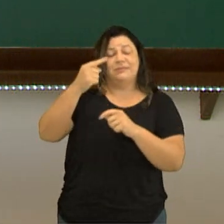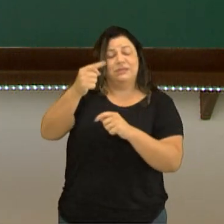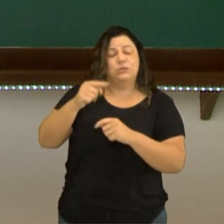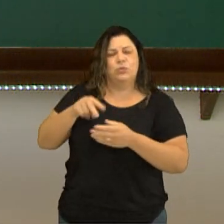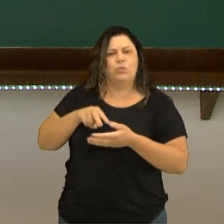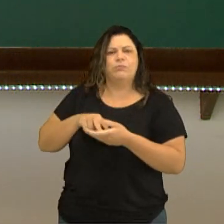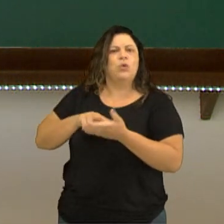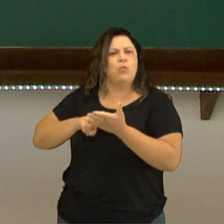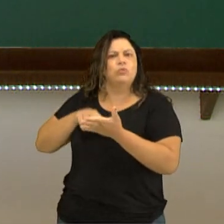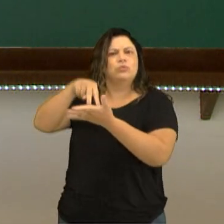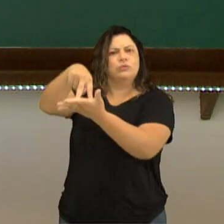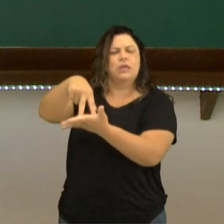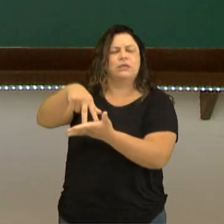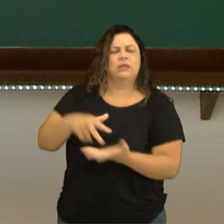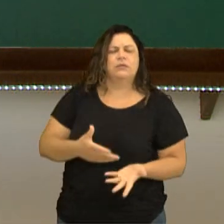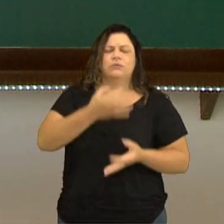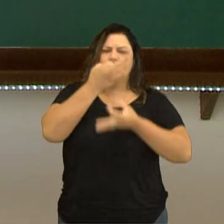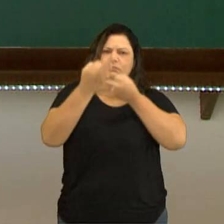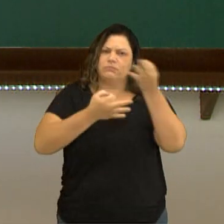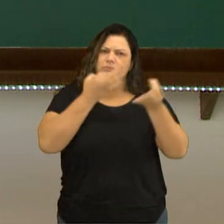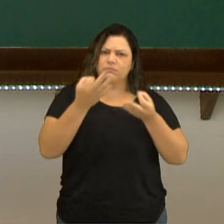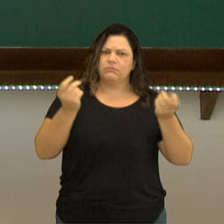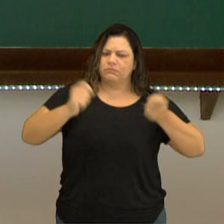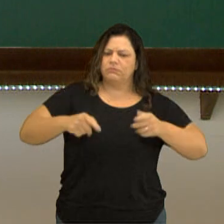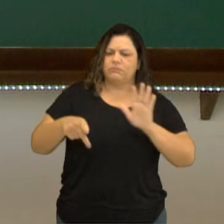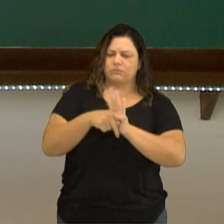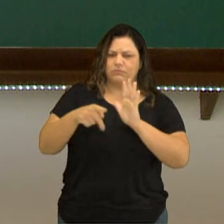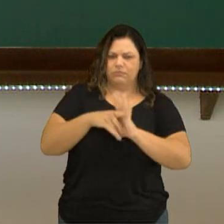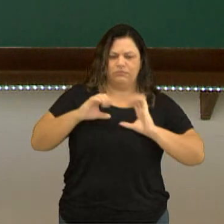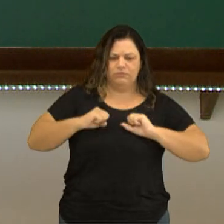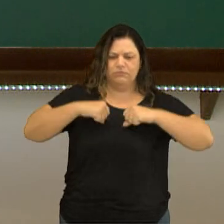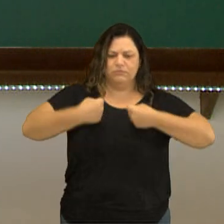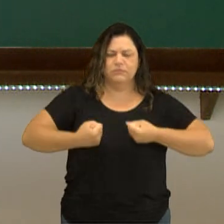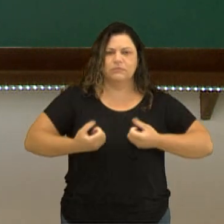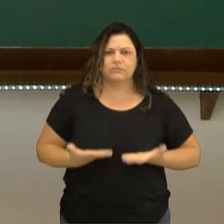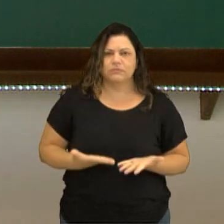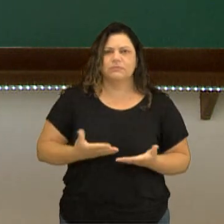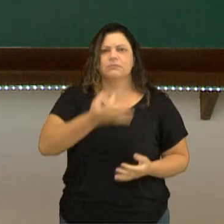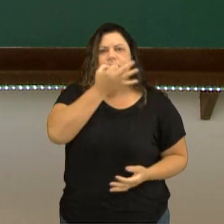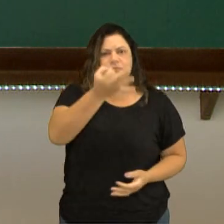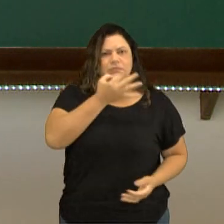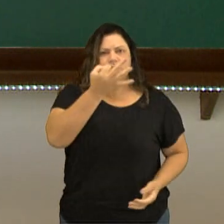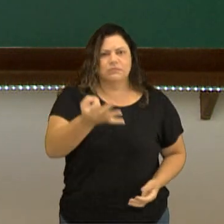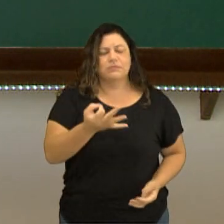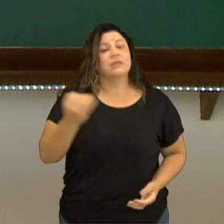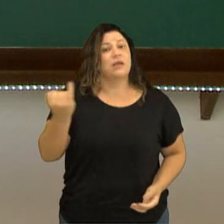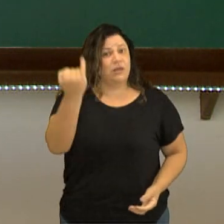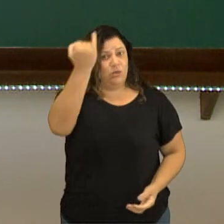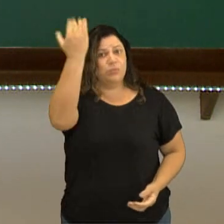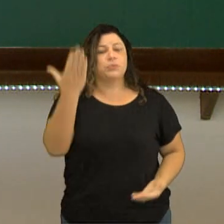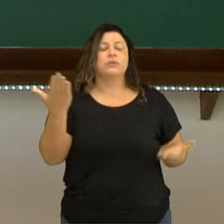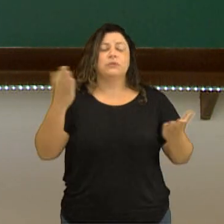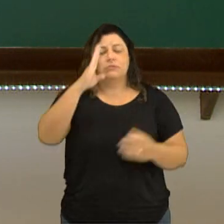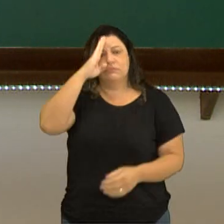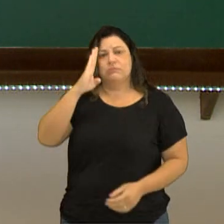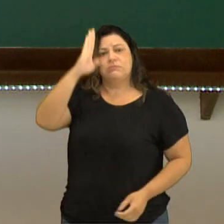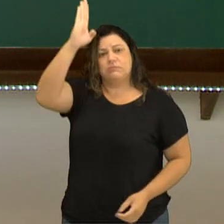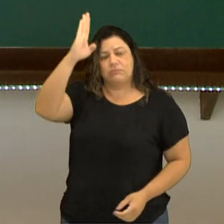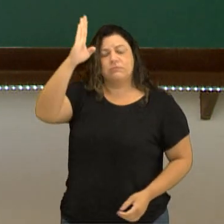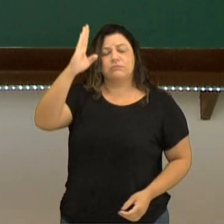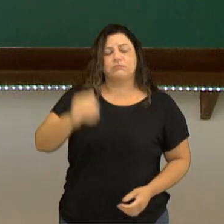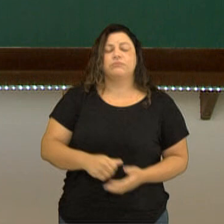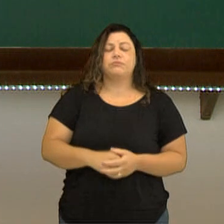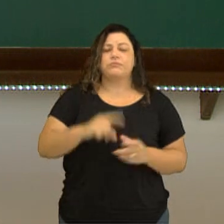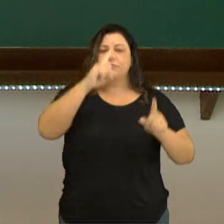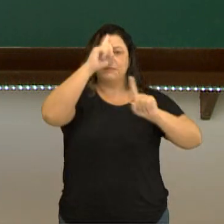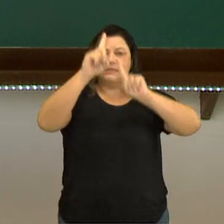uma opinião, defendendo uma opinião sua? Elas são importantes porque elas ajudam a destacar, a reforçar a